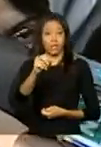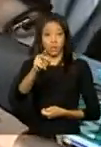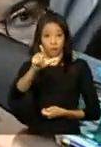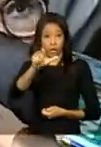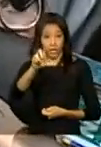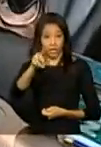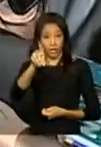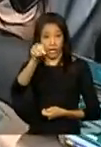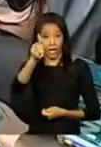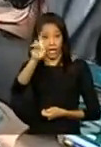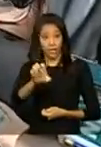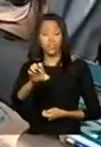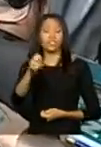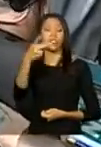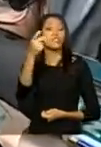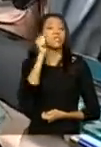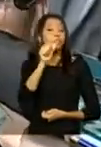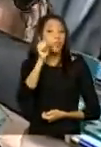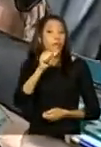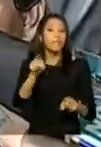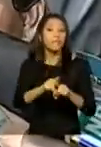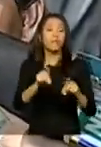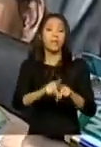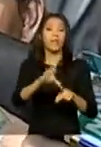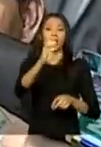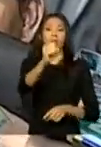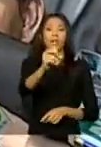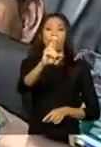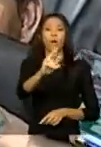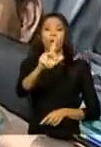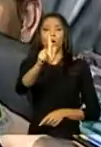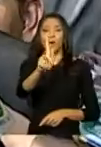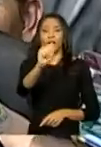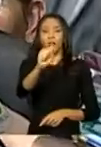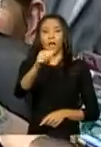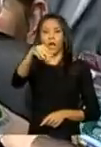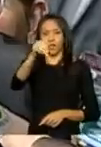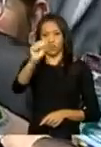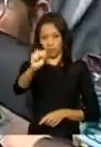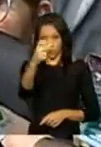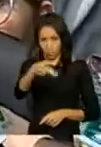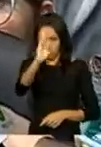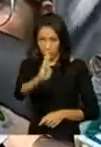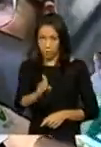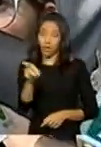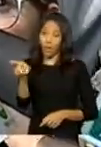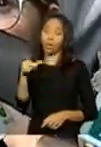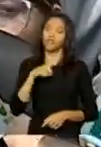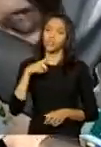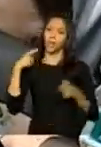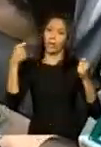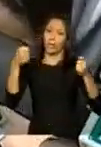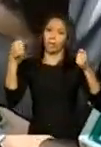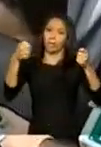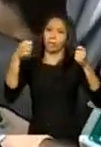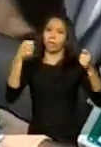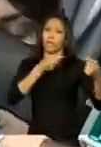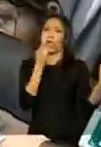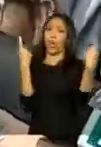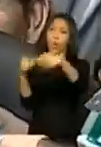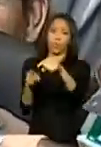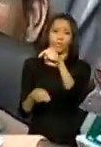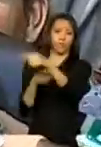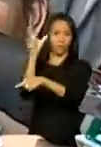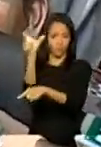orgasmo, coisa que era um tabu no Brasil, como se mulher não tivesse direito a isso. Tinha toda uma campanha contra ela, etc. E ela